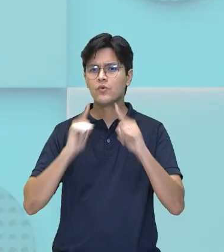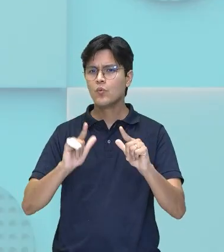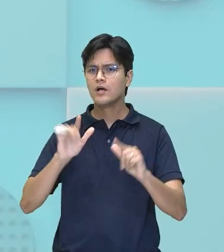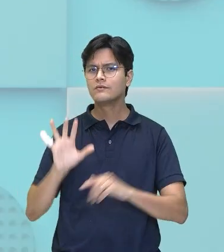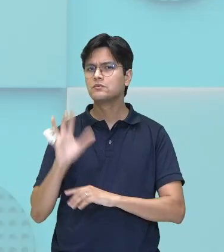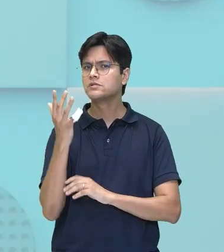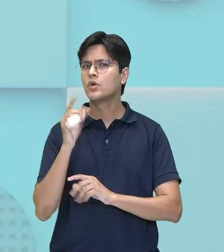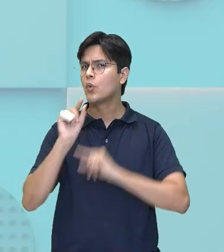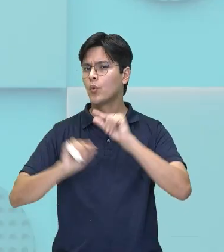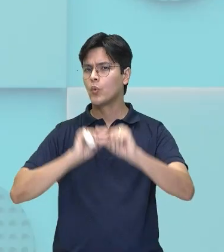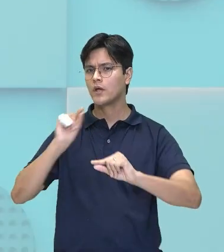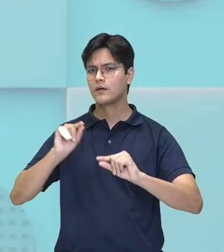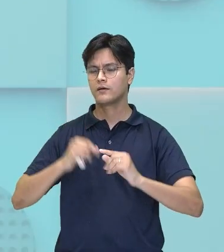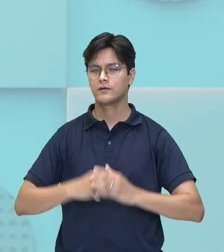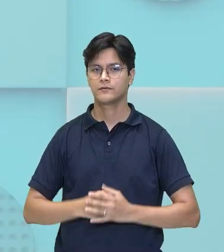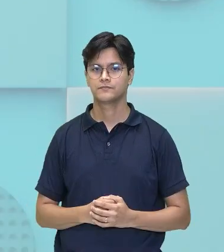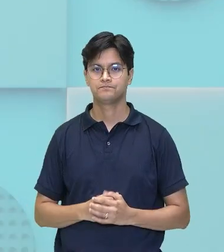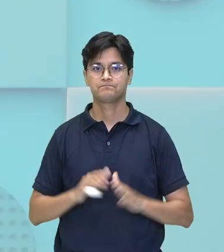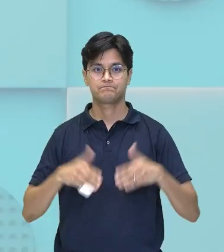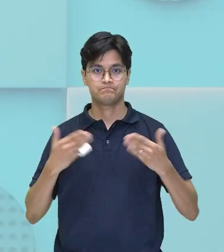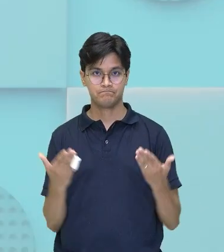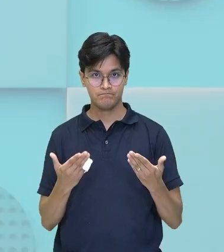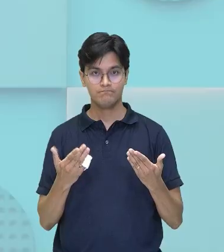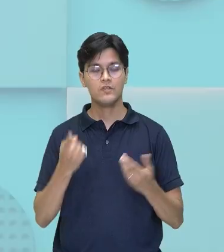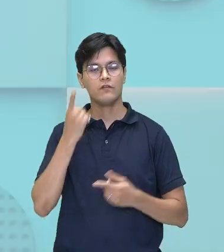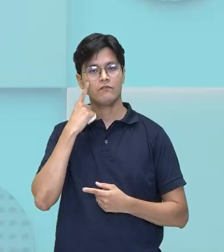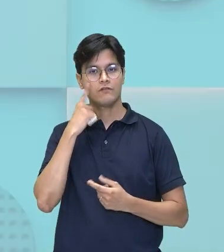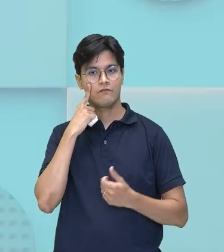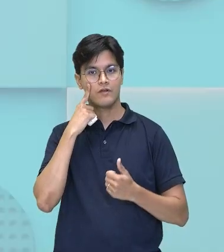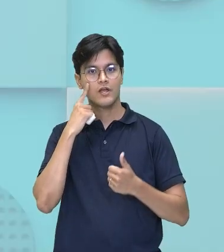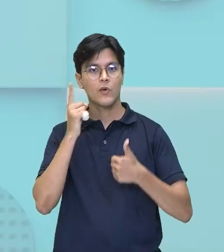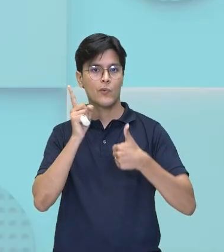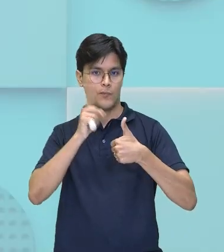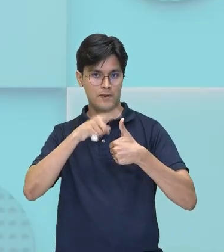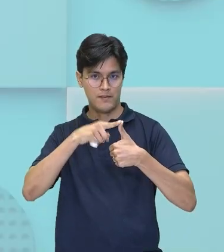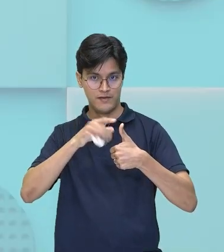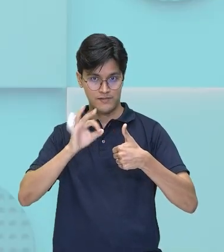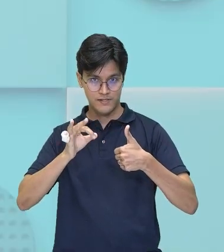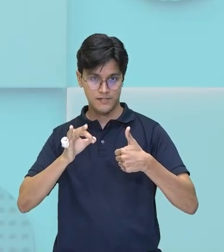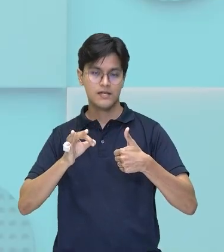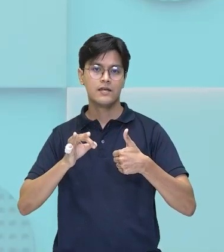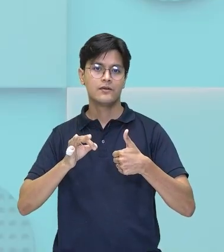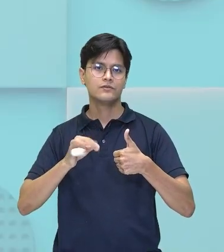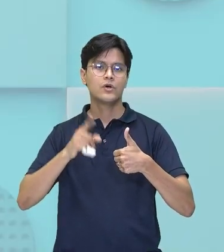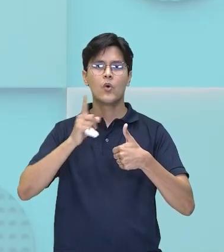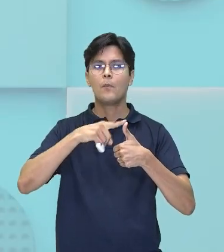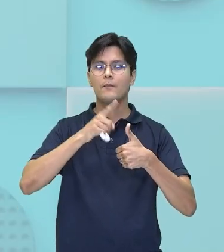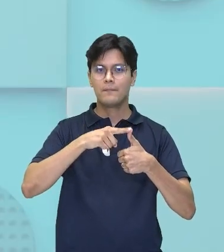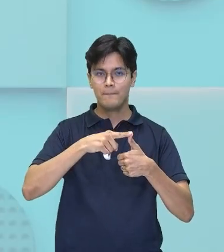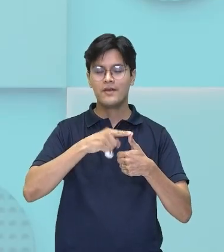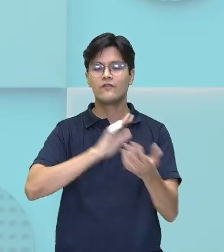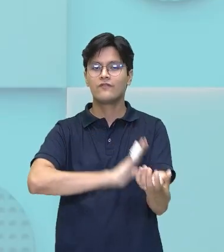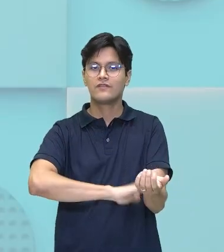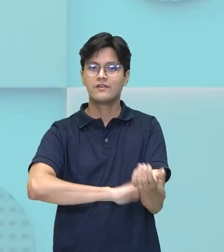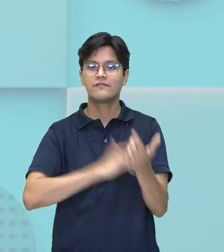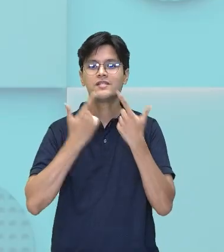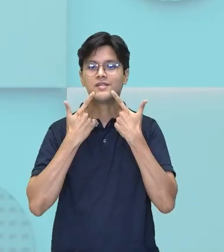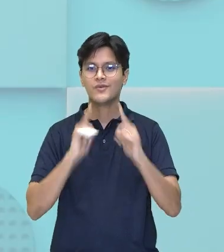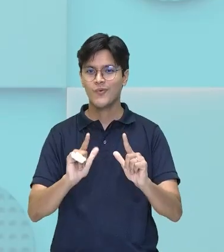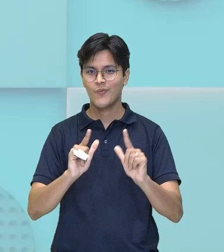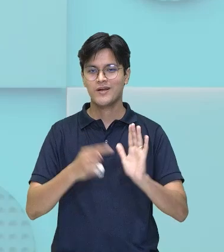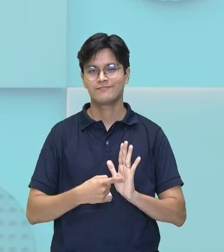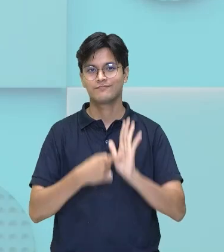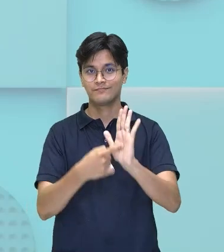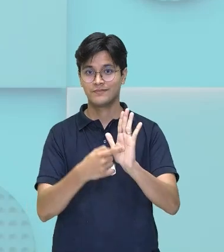nelas? Então vamos lá no primeiro, não é o primeiro que a gente que viu lá. Vou apresentar o primeiro vício de linguagem